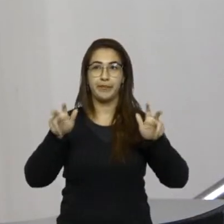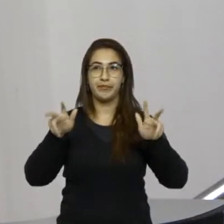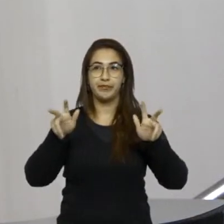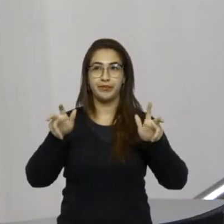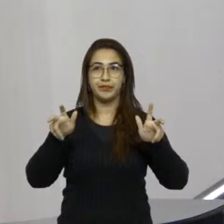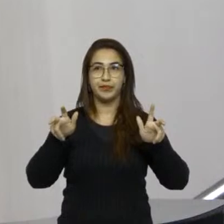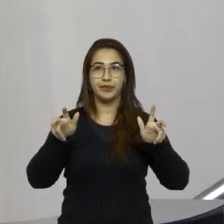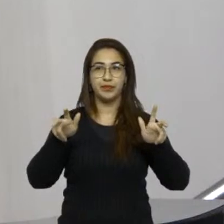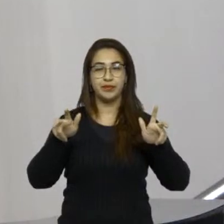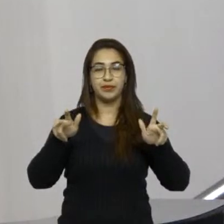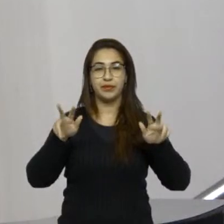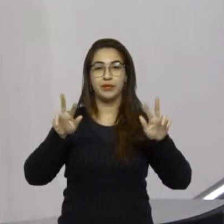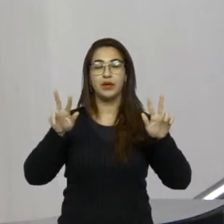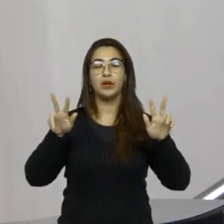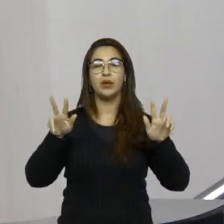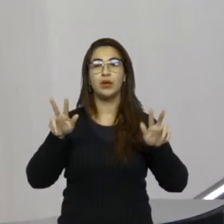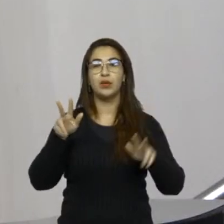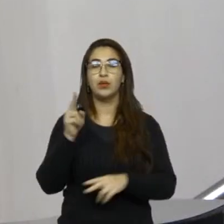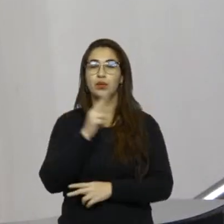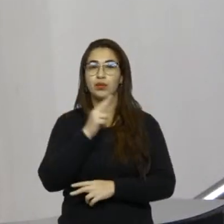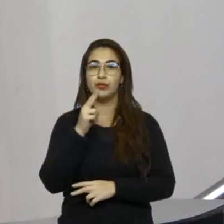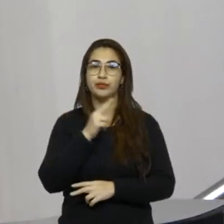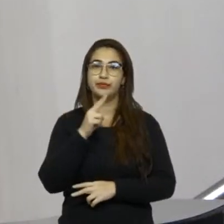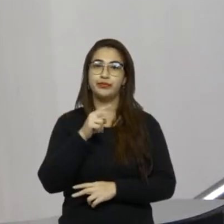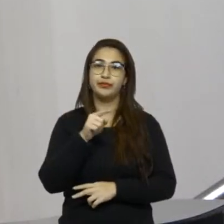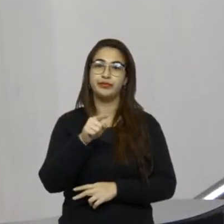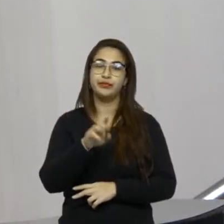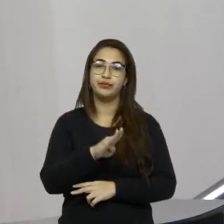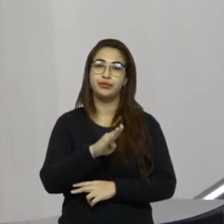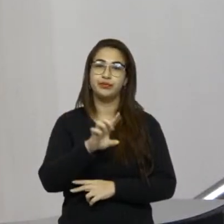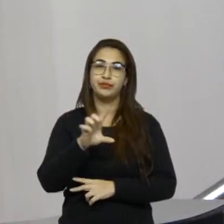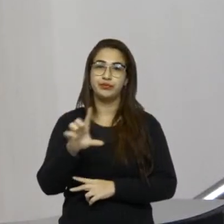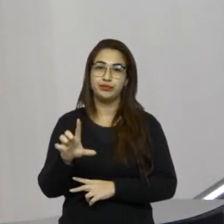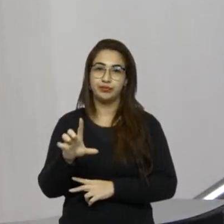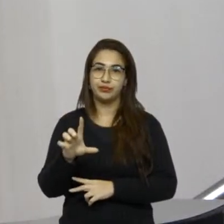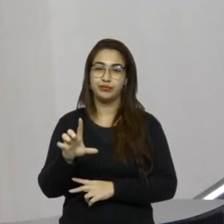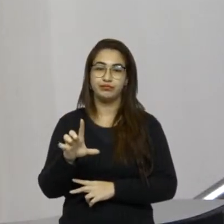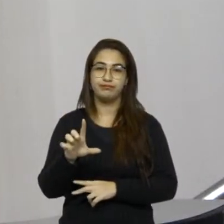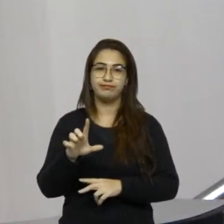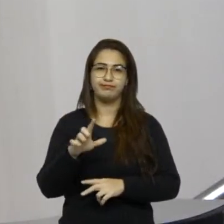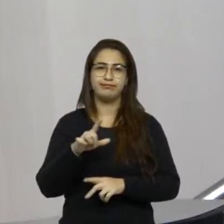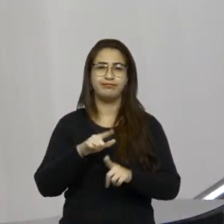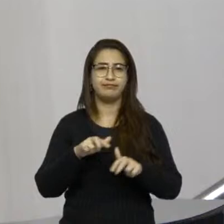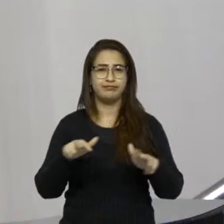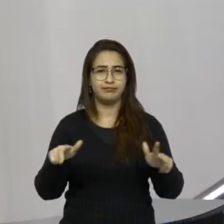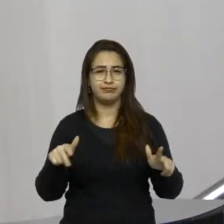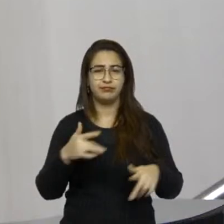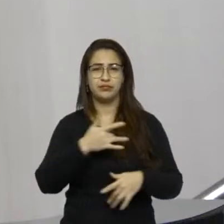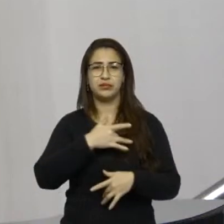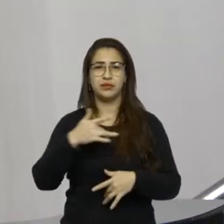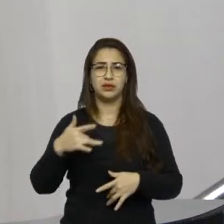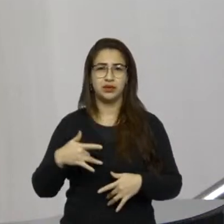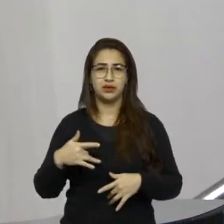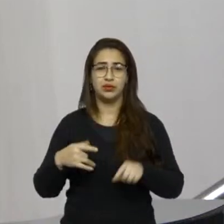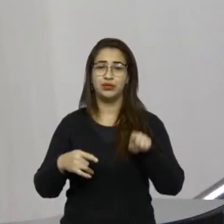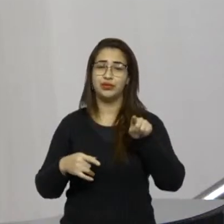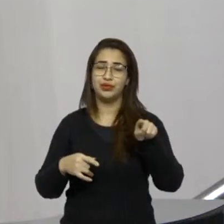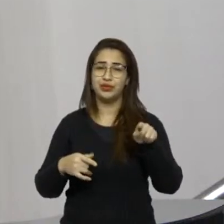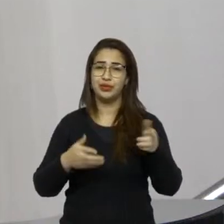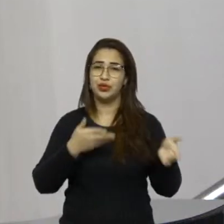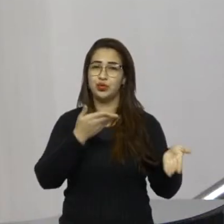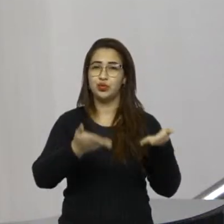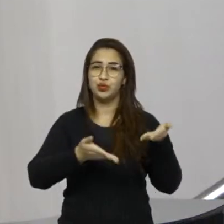saúde no município de Blumenau, onde são várias as demandas. Blumenau concentra atendimento de grande parte